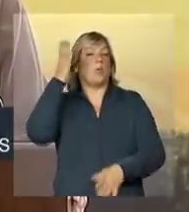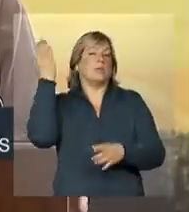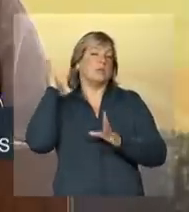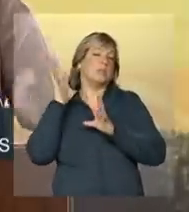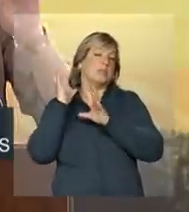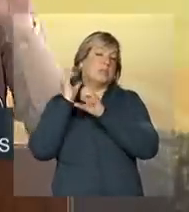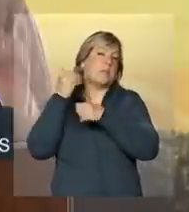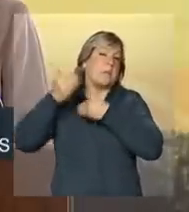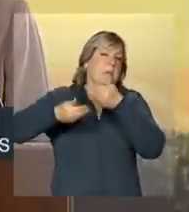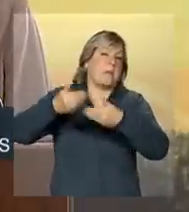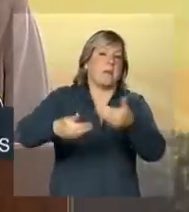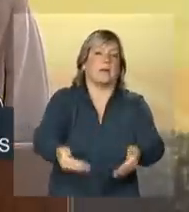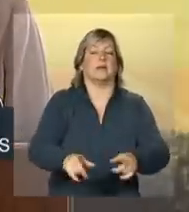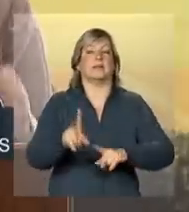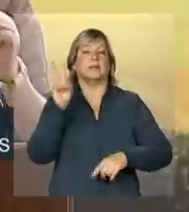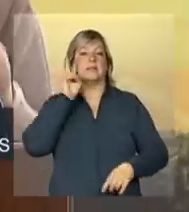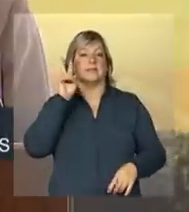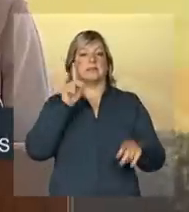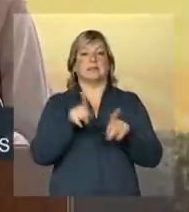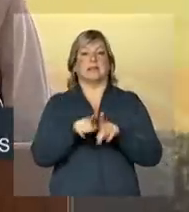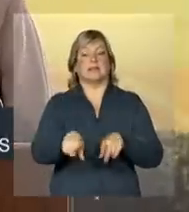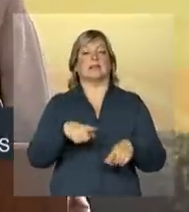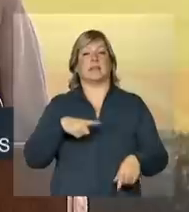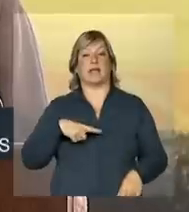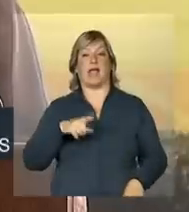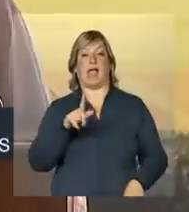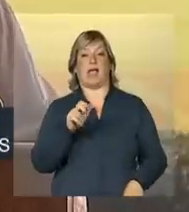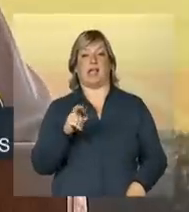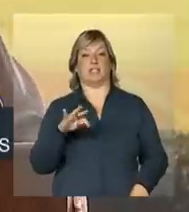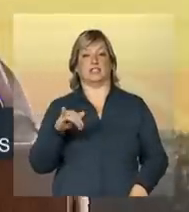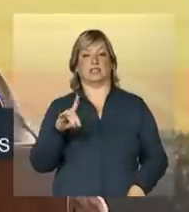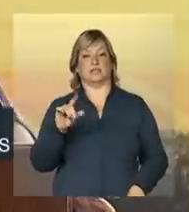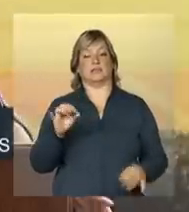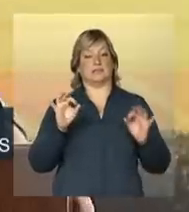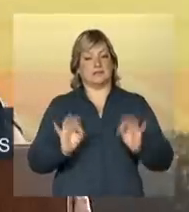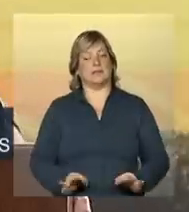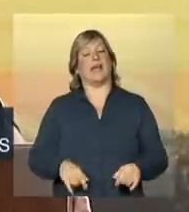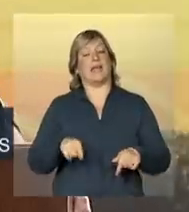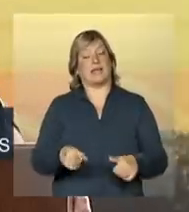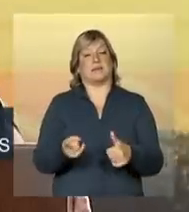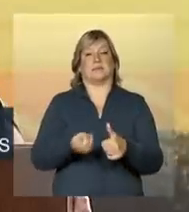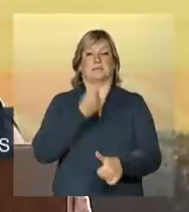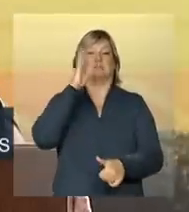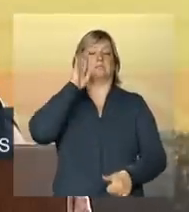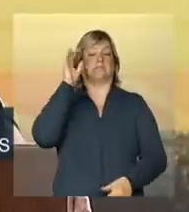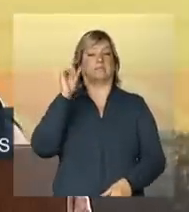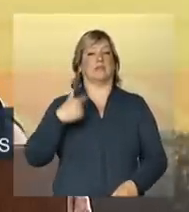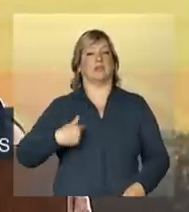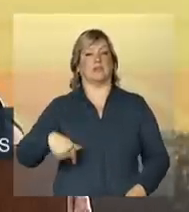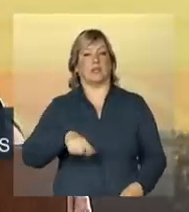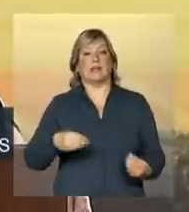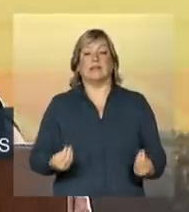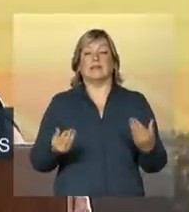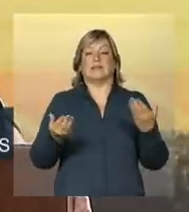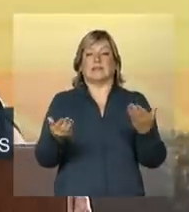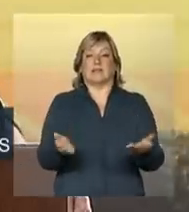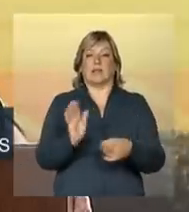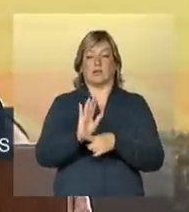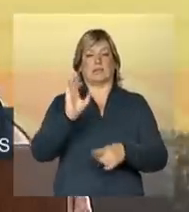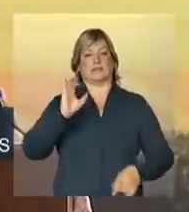portanto a certeza de que ela está garantida é o primeiro passo para promover